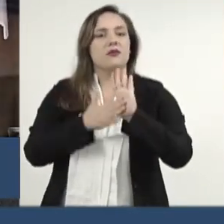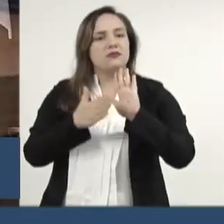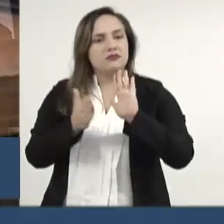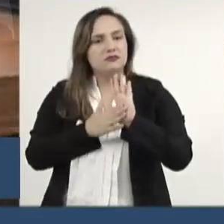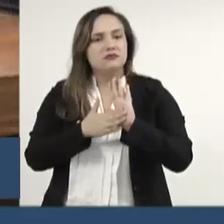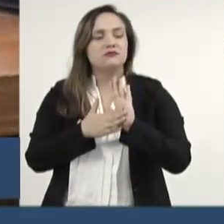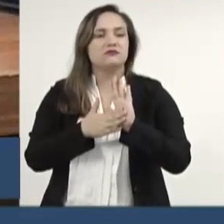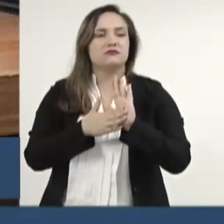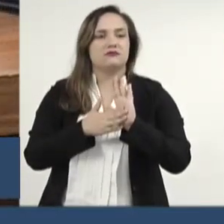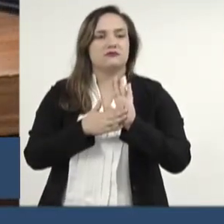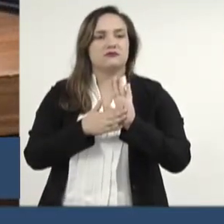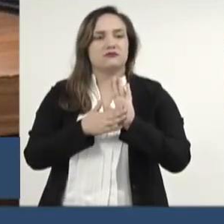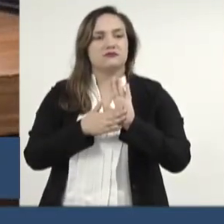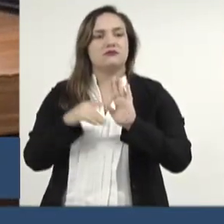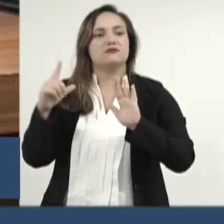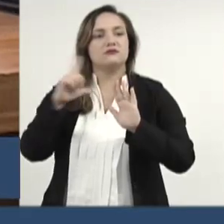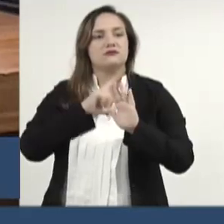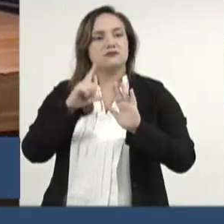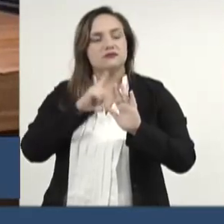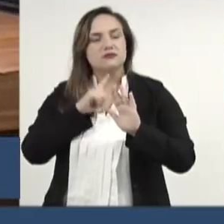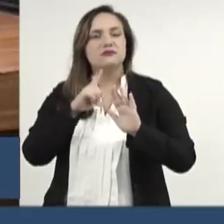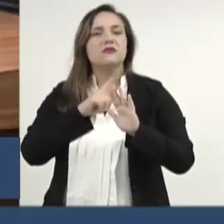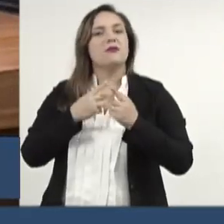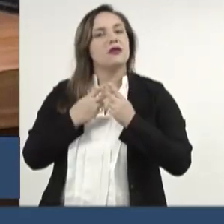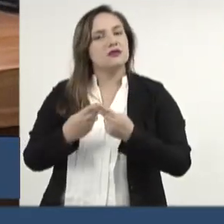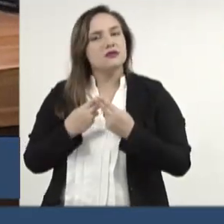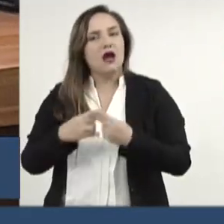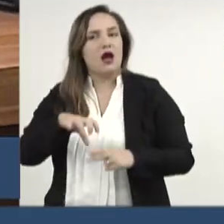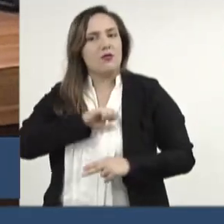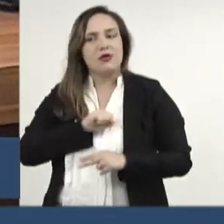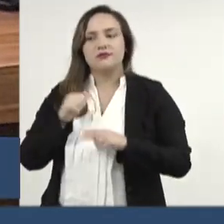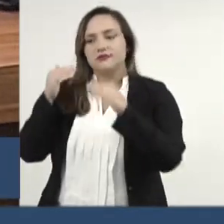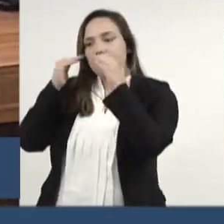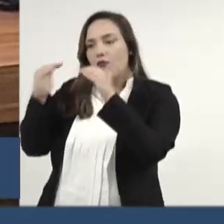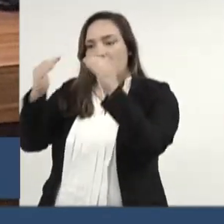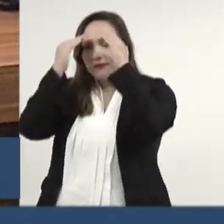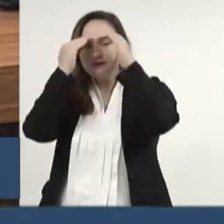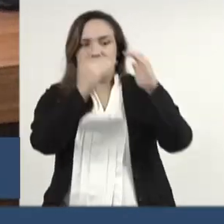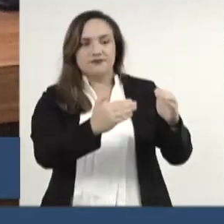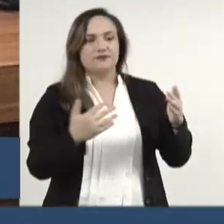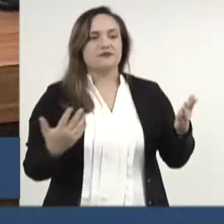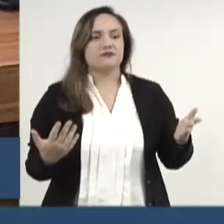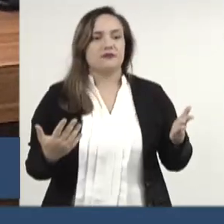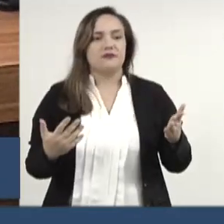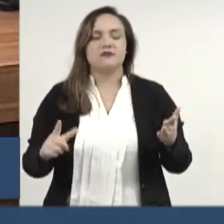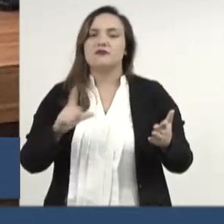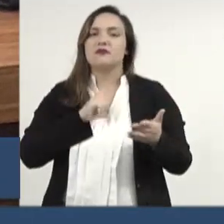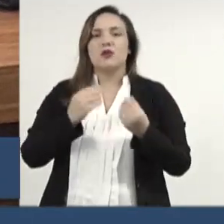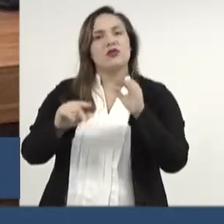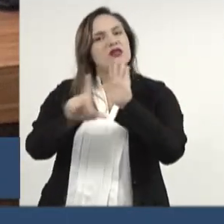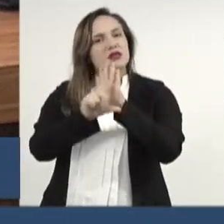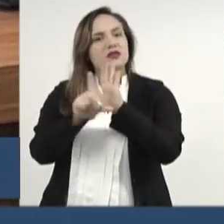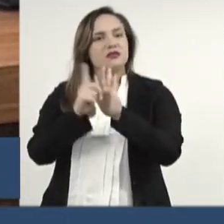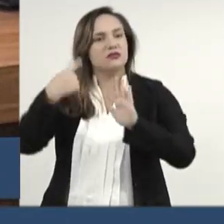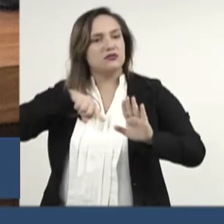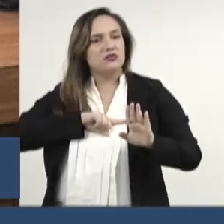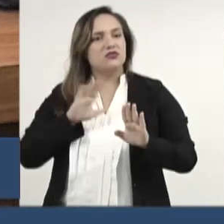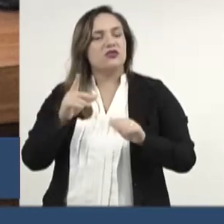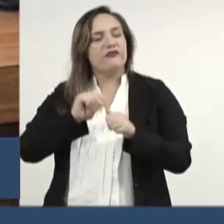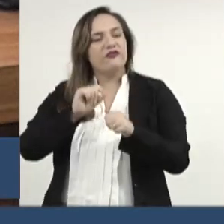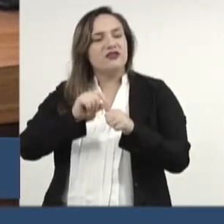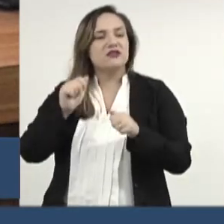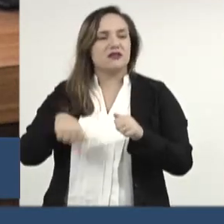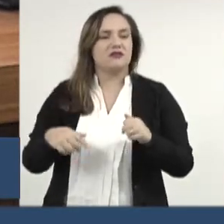da promoção da tolerância, do amor ao próximo, da respeitabilidade. Muitas leis foram produzidas aqui,